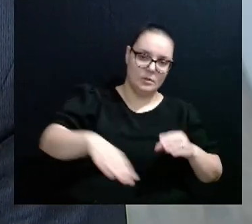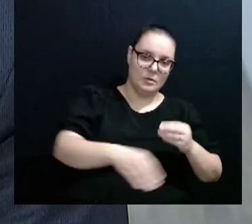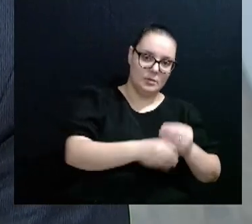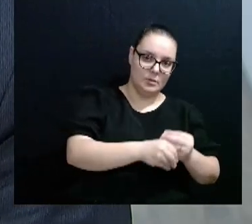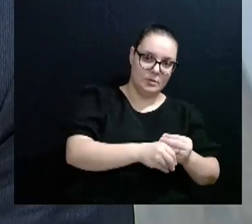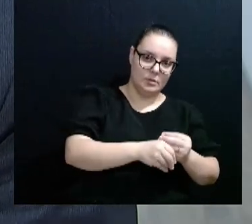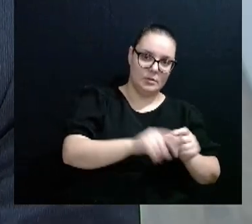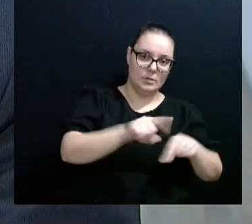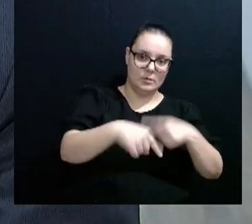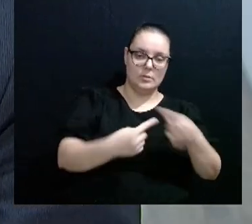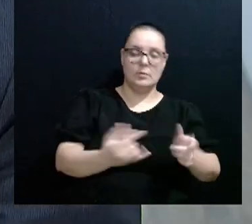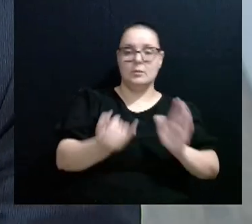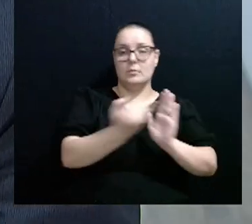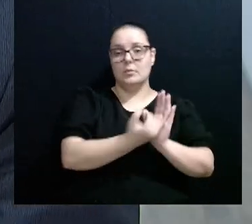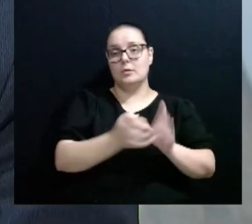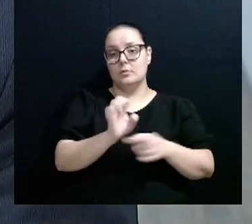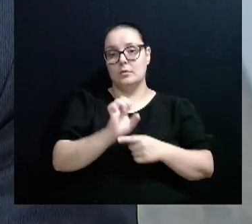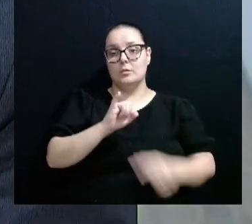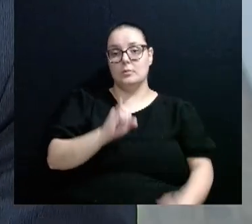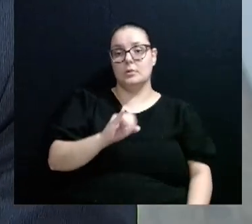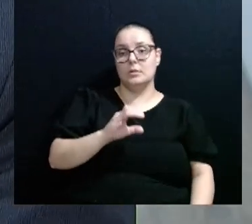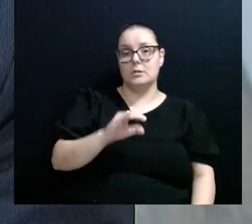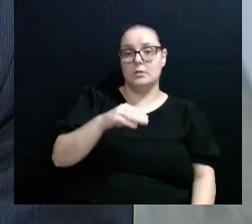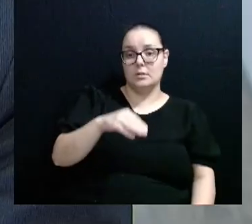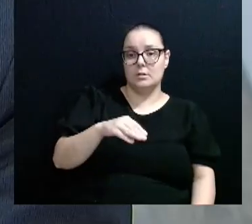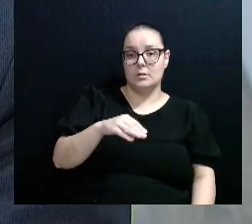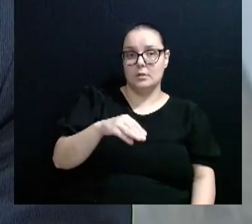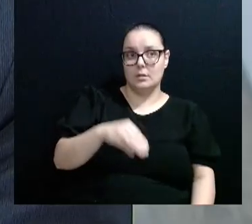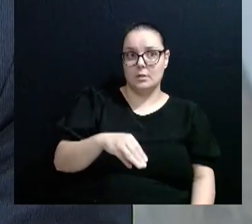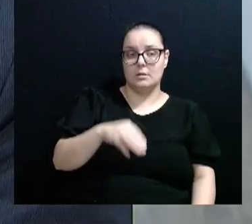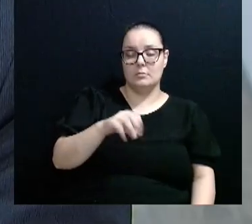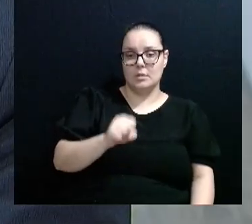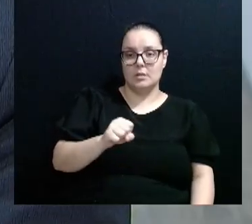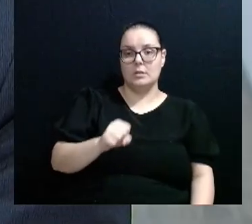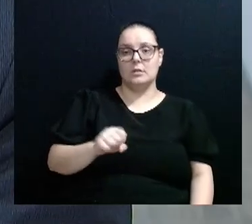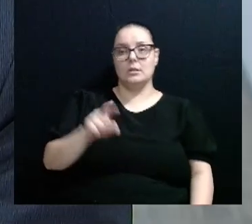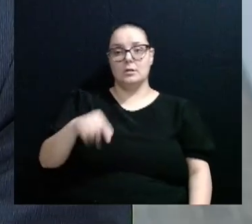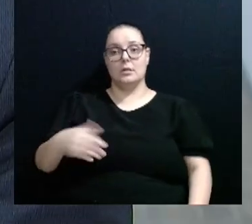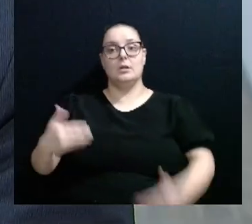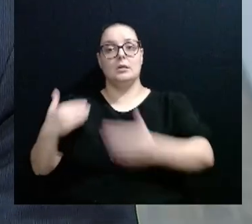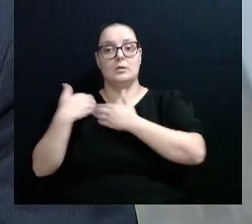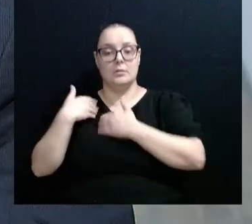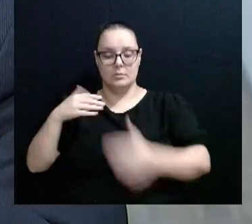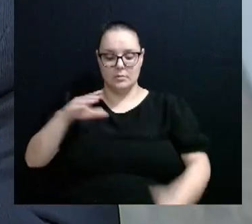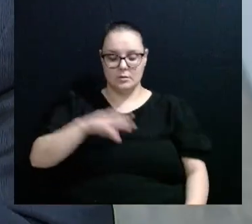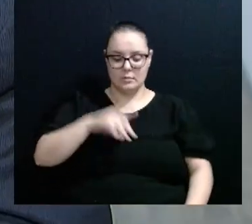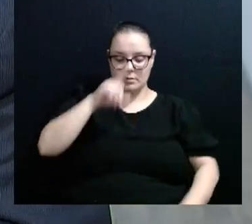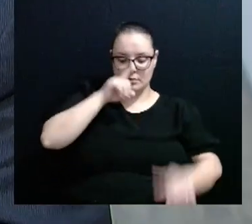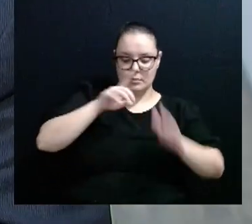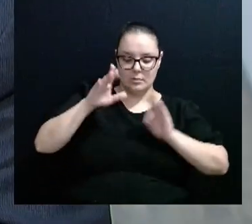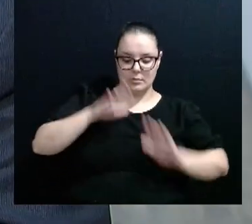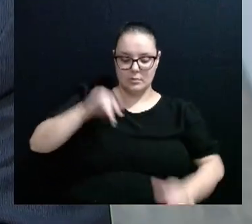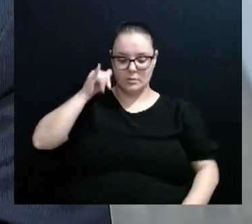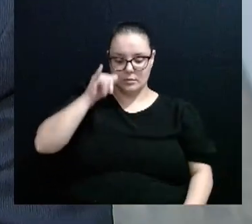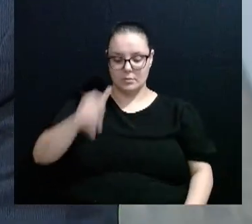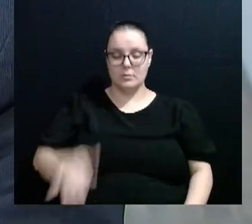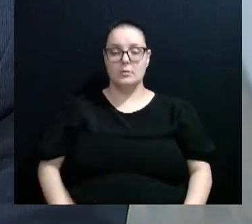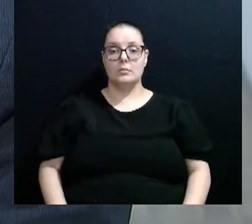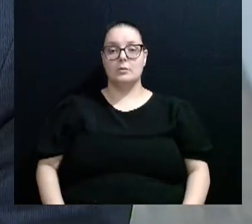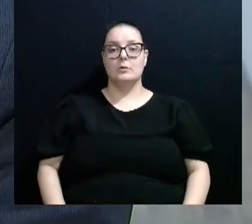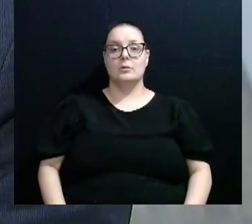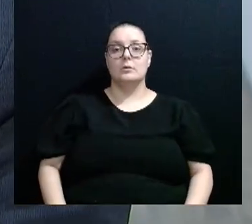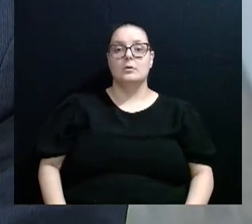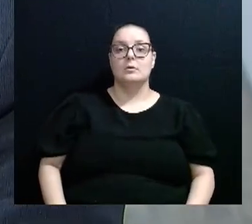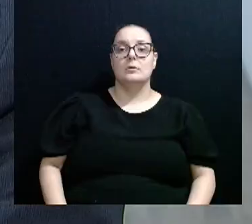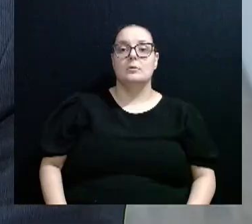estadual, que é o ICMS, cabe ao município tomar precauções, prevenções para o futuro do município. E